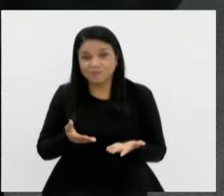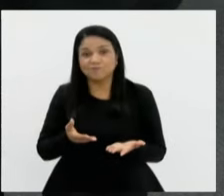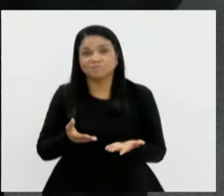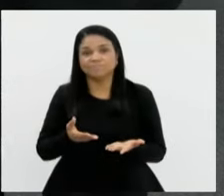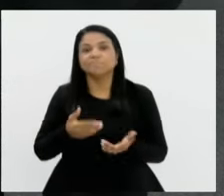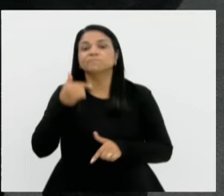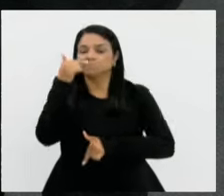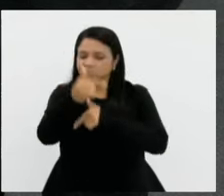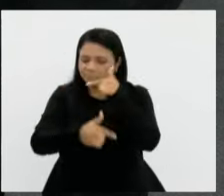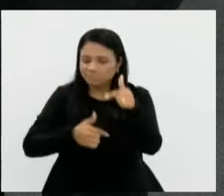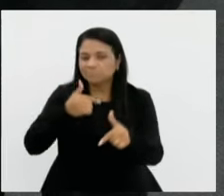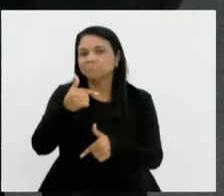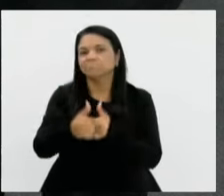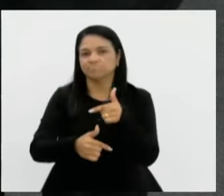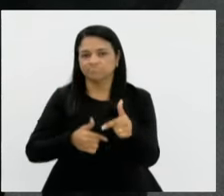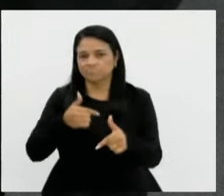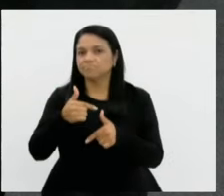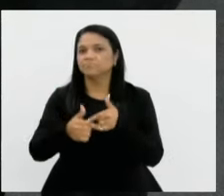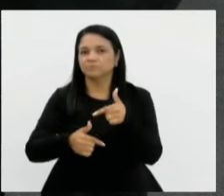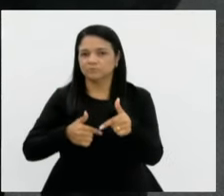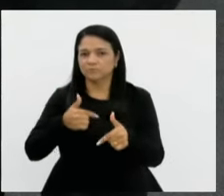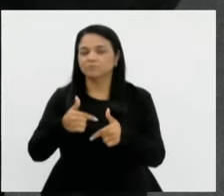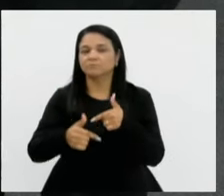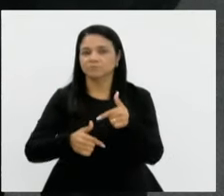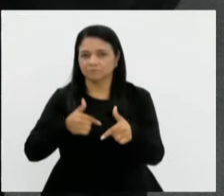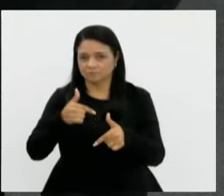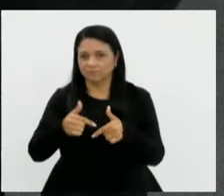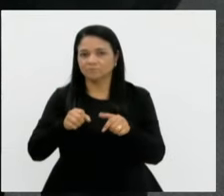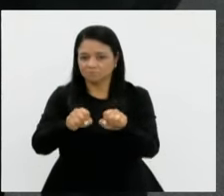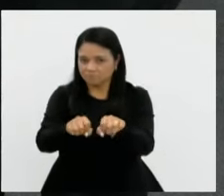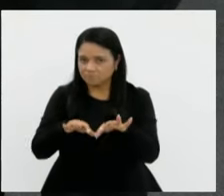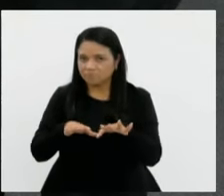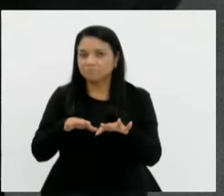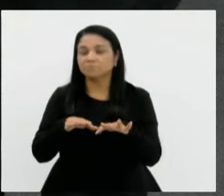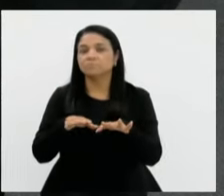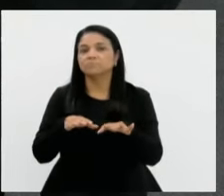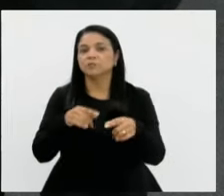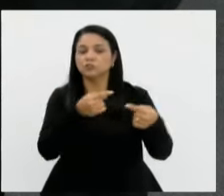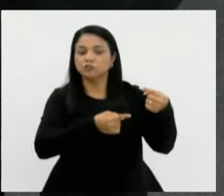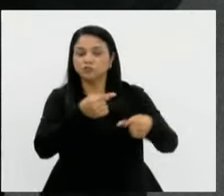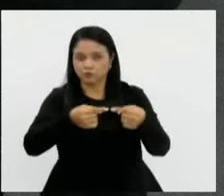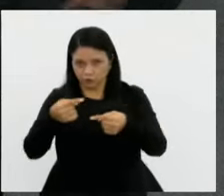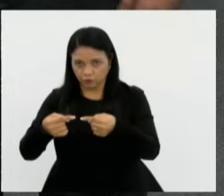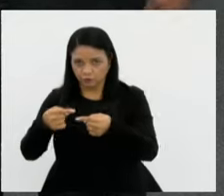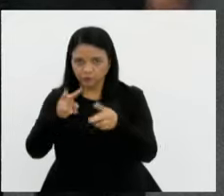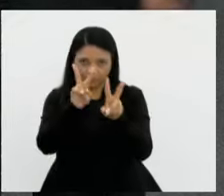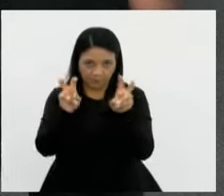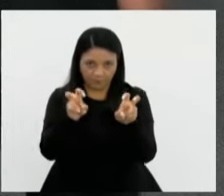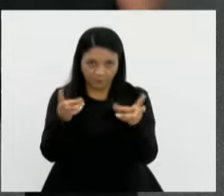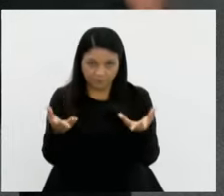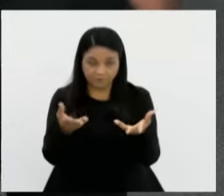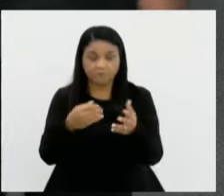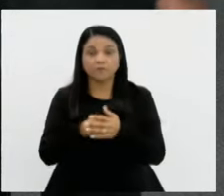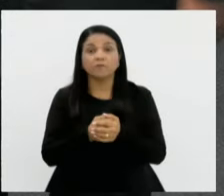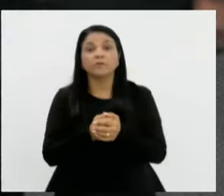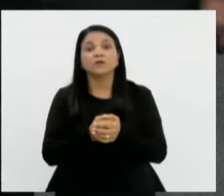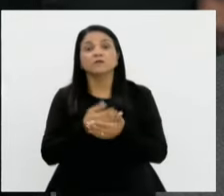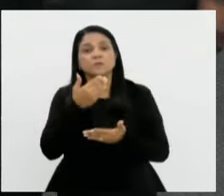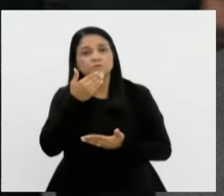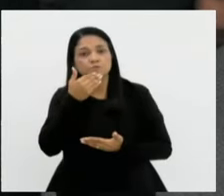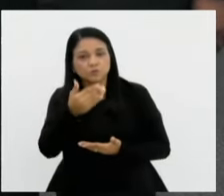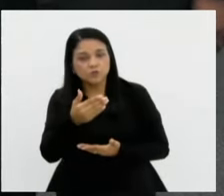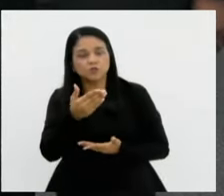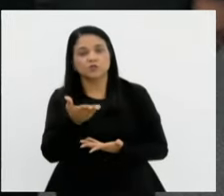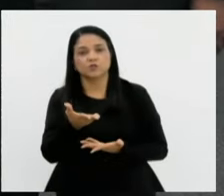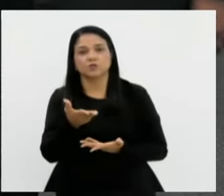o trabalho, a força do Parlamento Fluminense para deliberar a matéria. Então, diante disso, também fica um apelo a Vossa Excelência, e eu